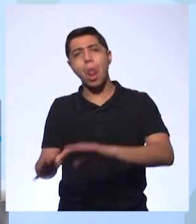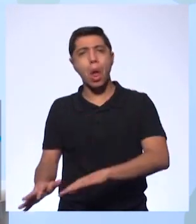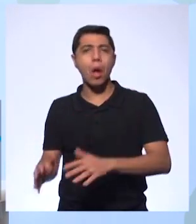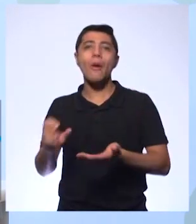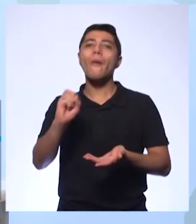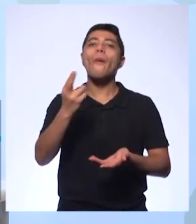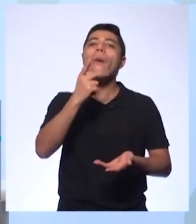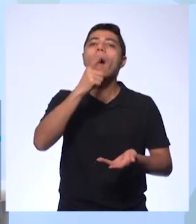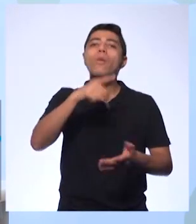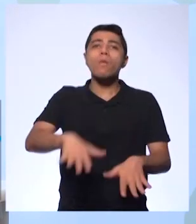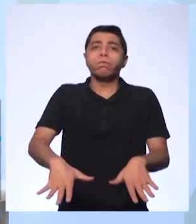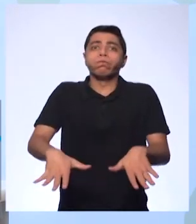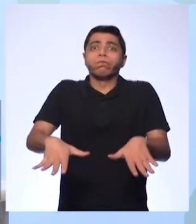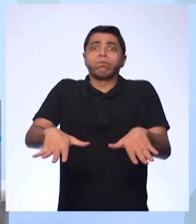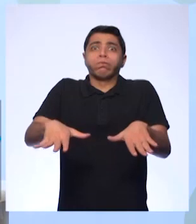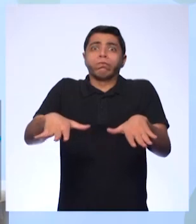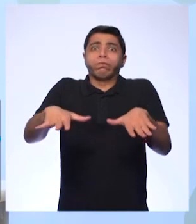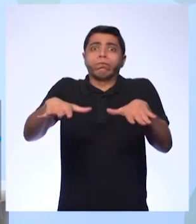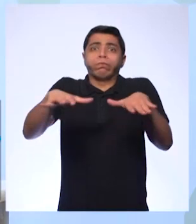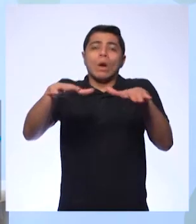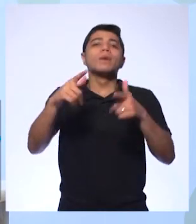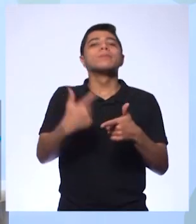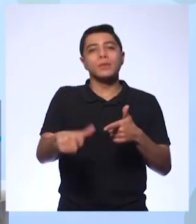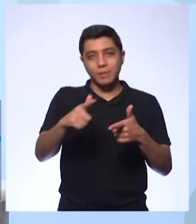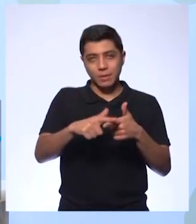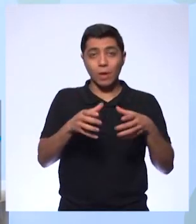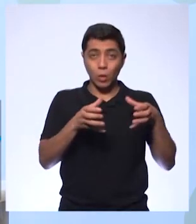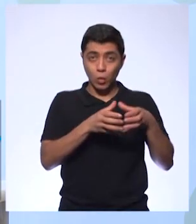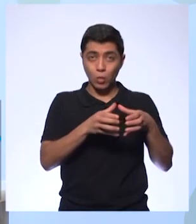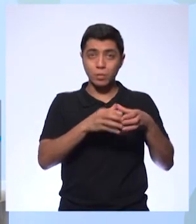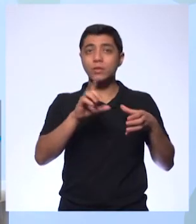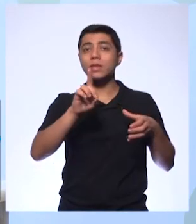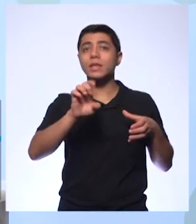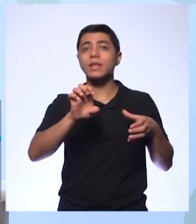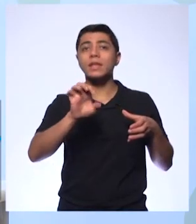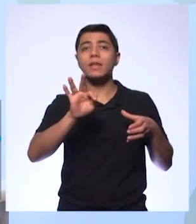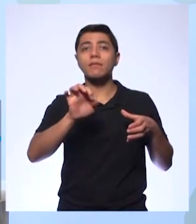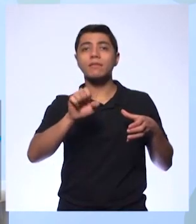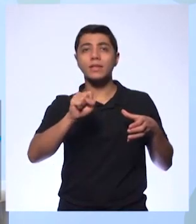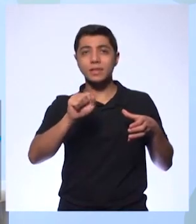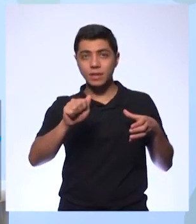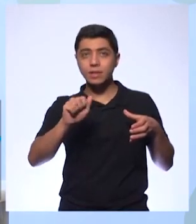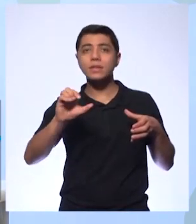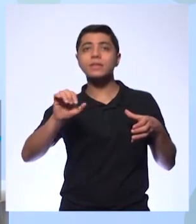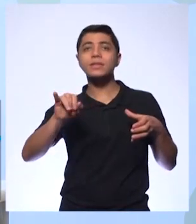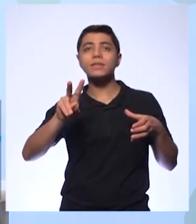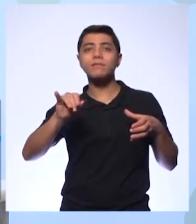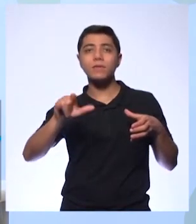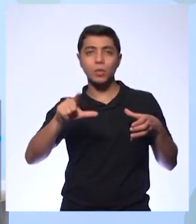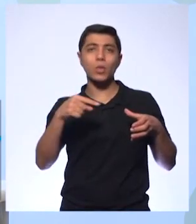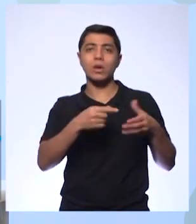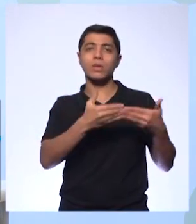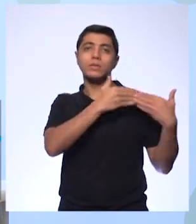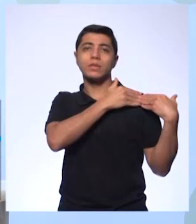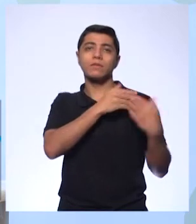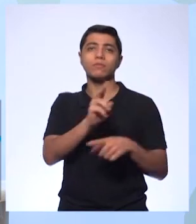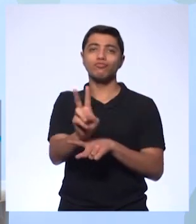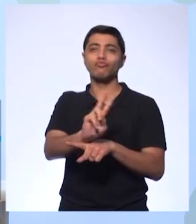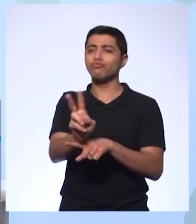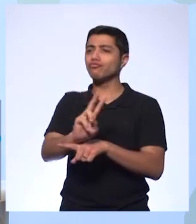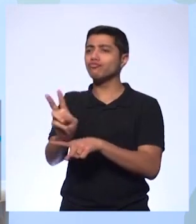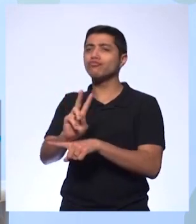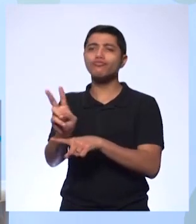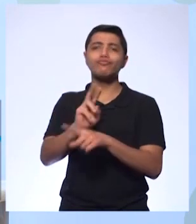está nessa situação, né, de se trabalhar e amenizar durante todo o ano, como a gente viu na parte 1, né,